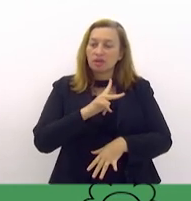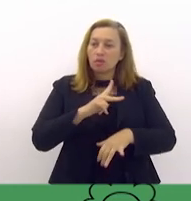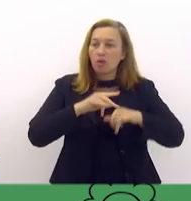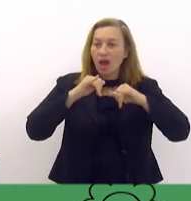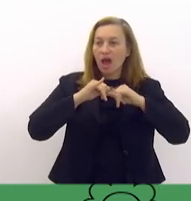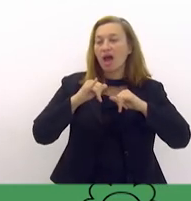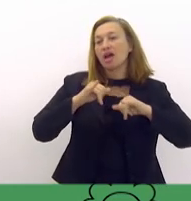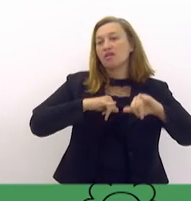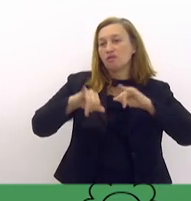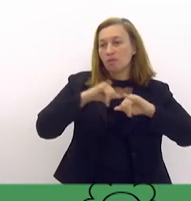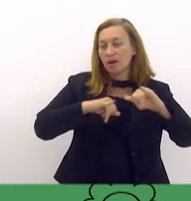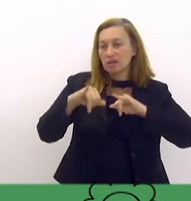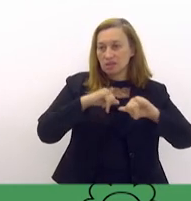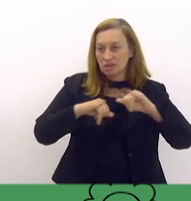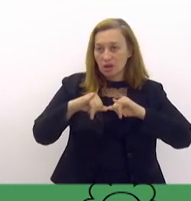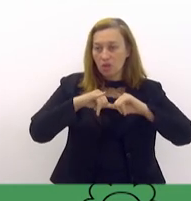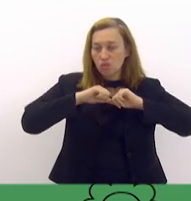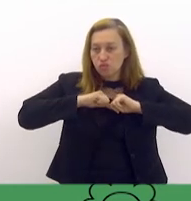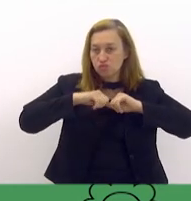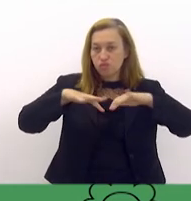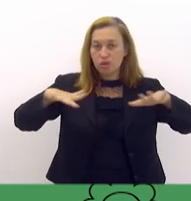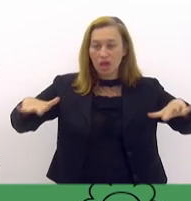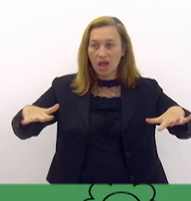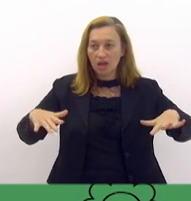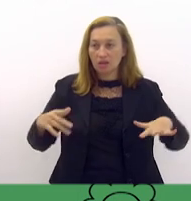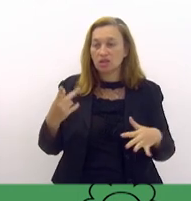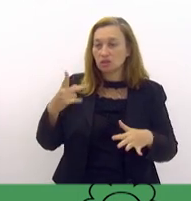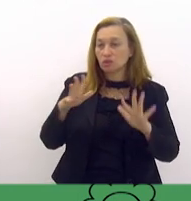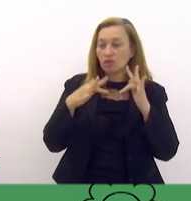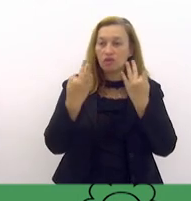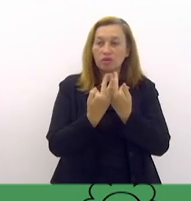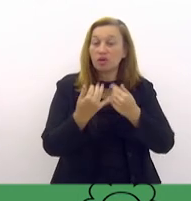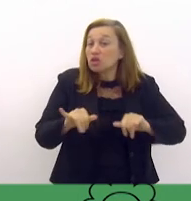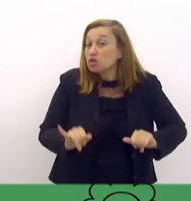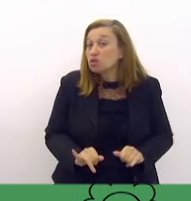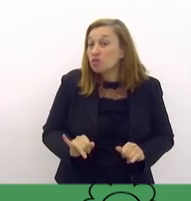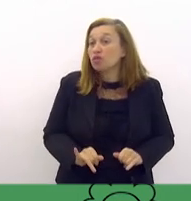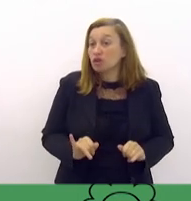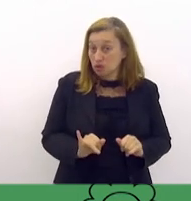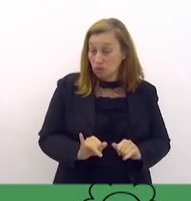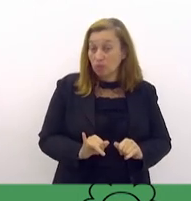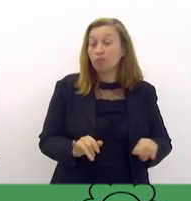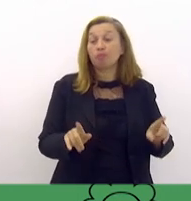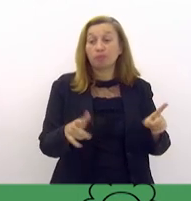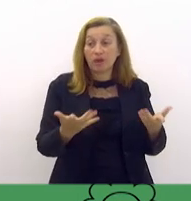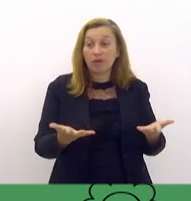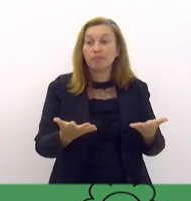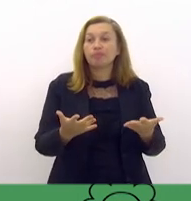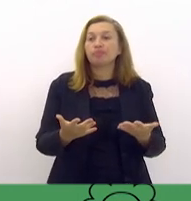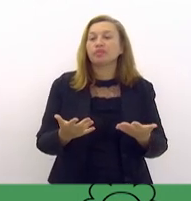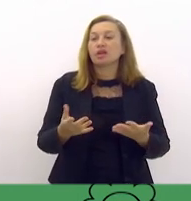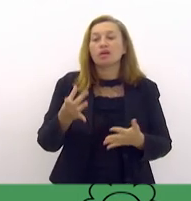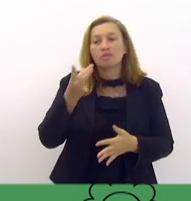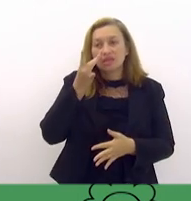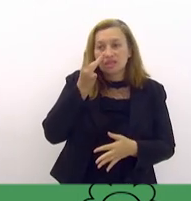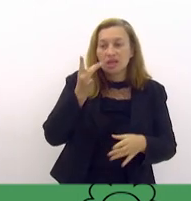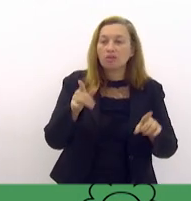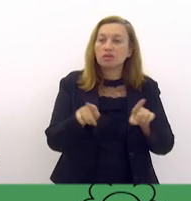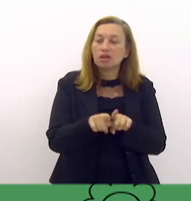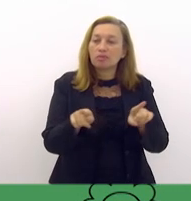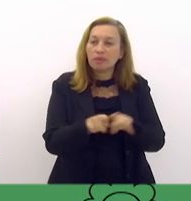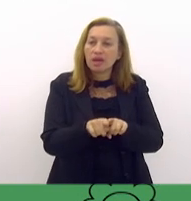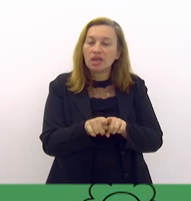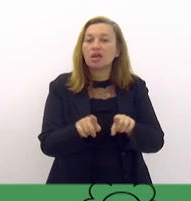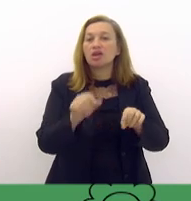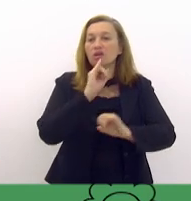de seu companheiro, vazados, e aí eles passaram a sofrer com algum tipo de ameaça, inclusive presencial, né,